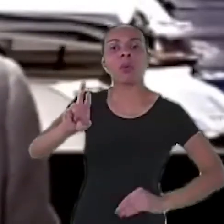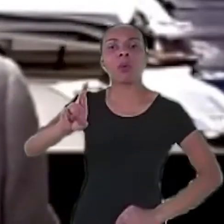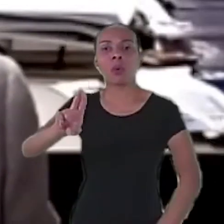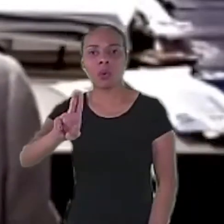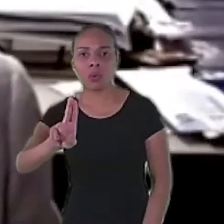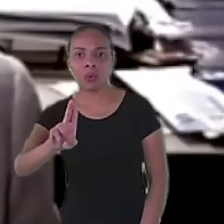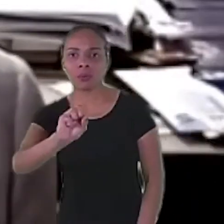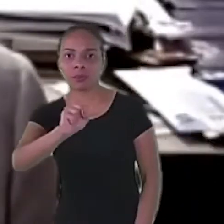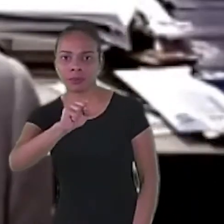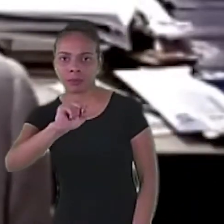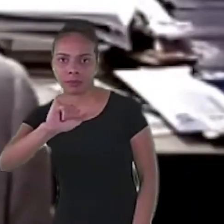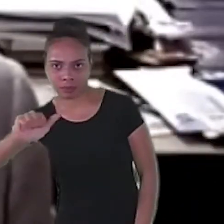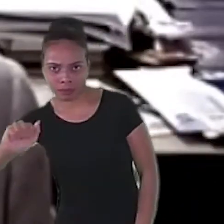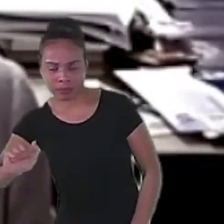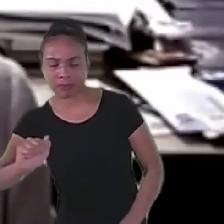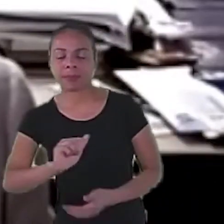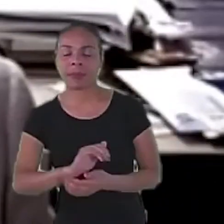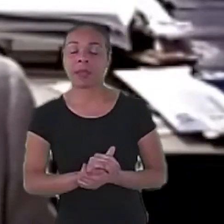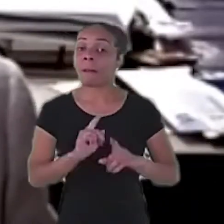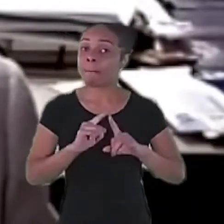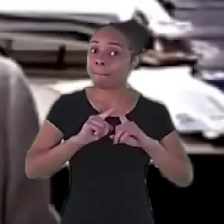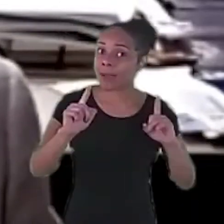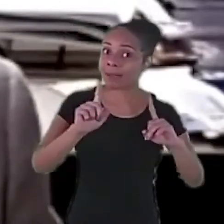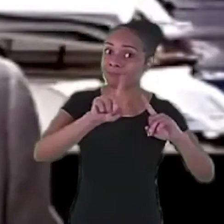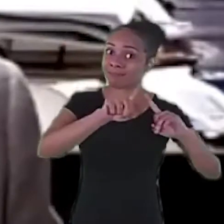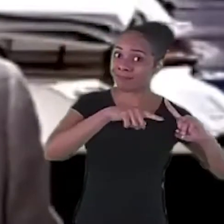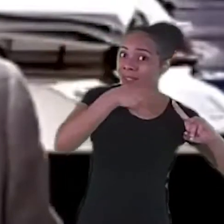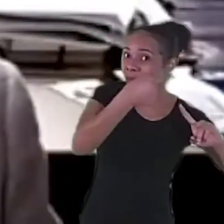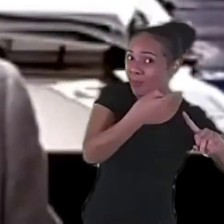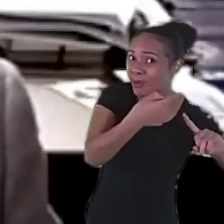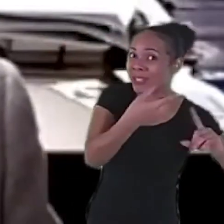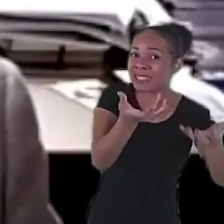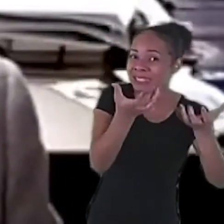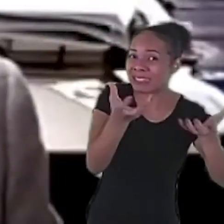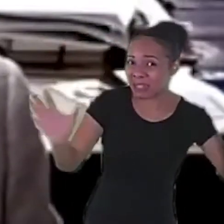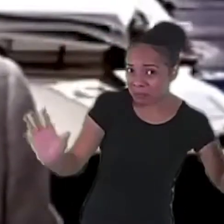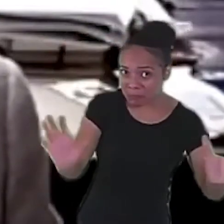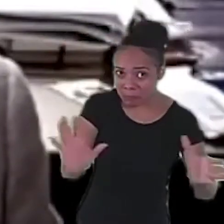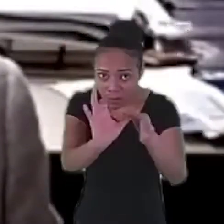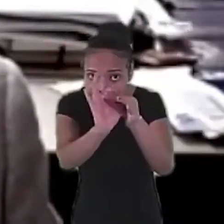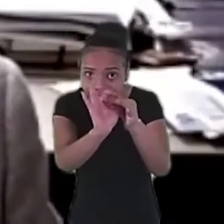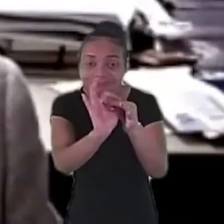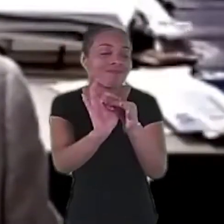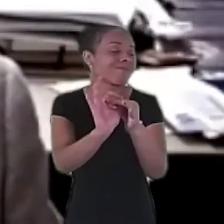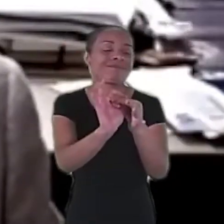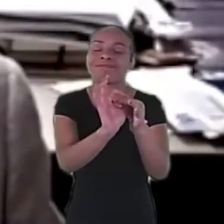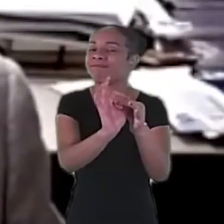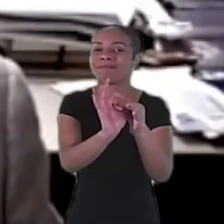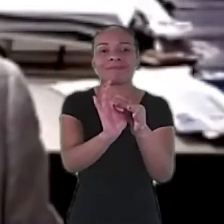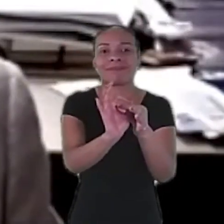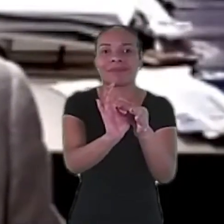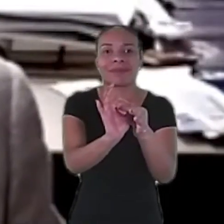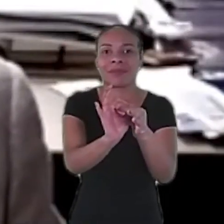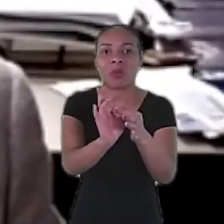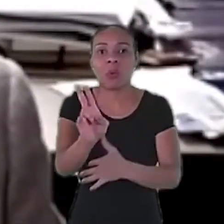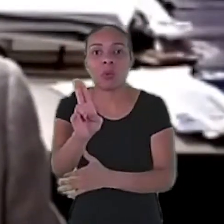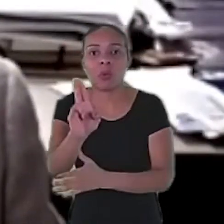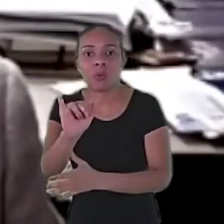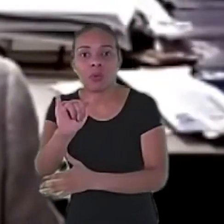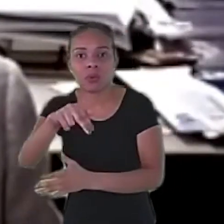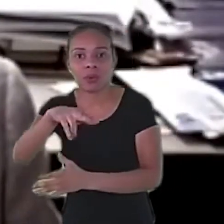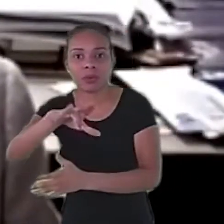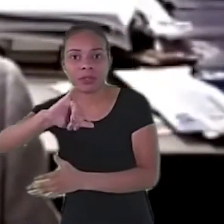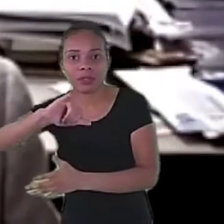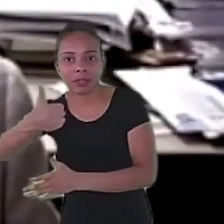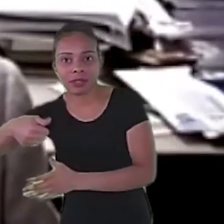em seguida a China não quis fazer aliança com a União Soviética. Haja visto o Pacto de Varsóvia,